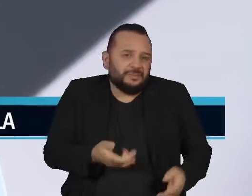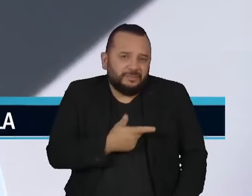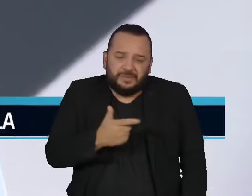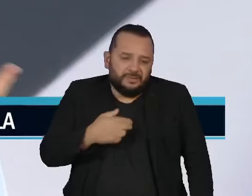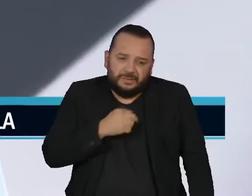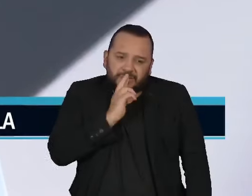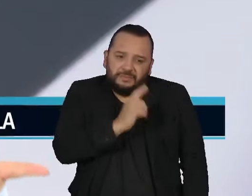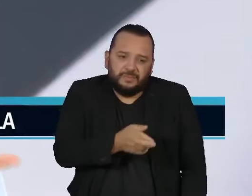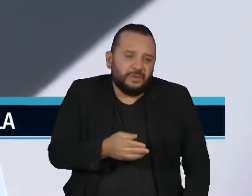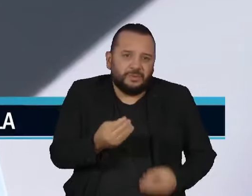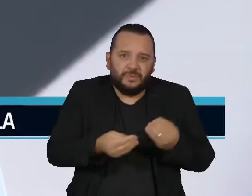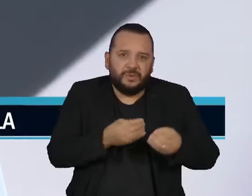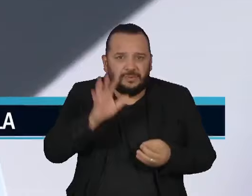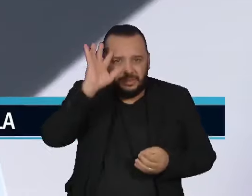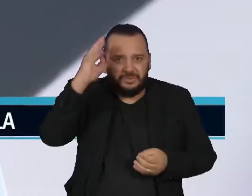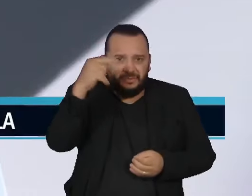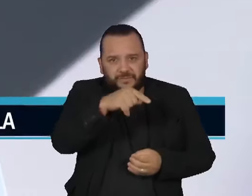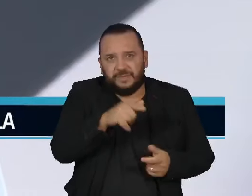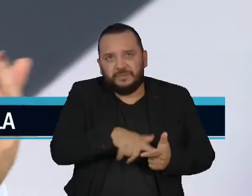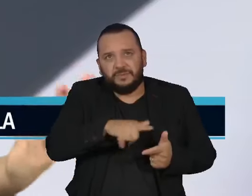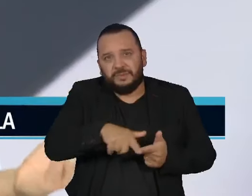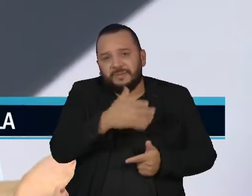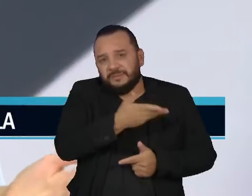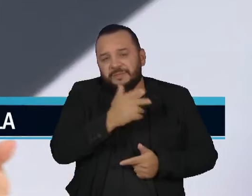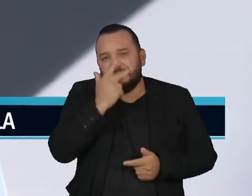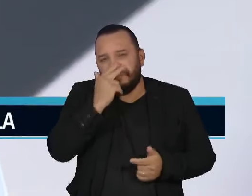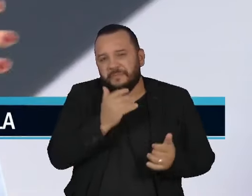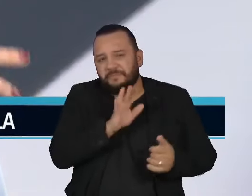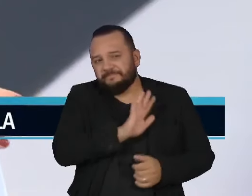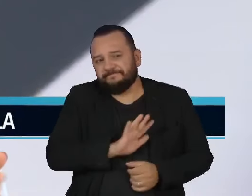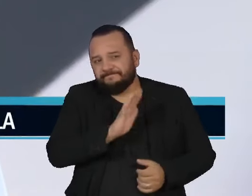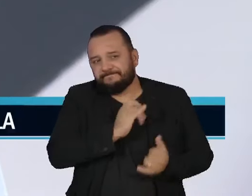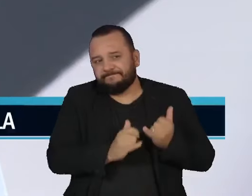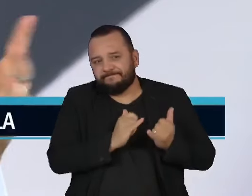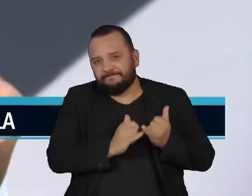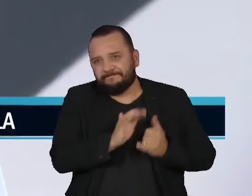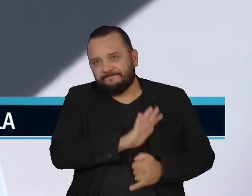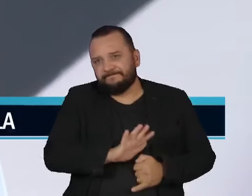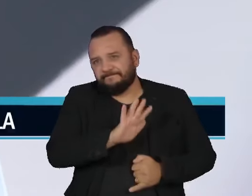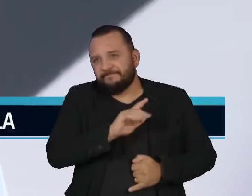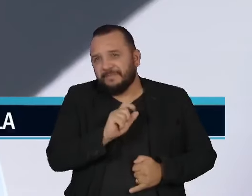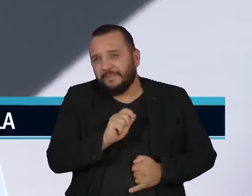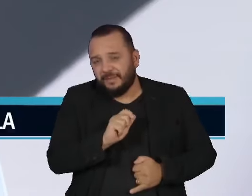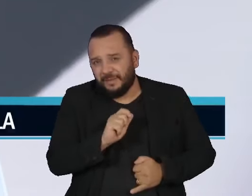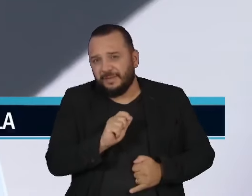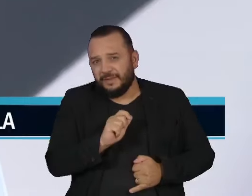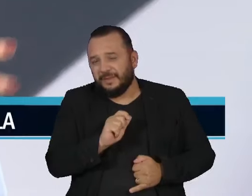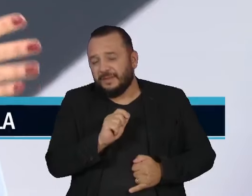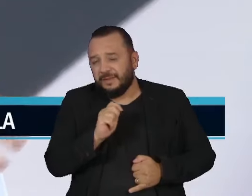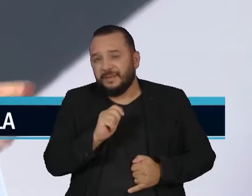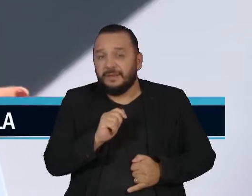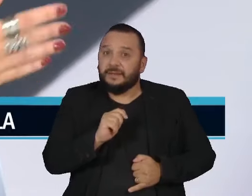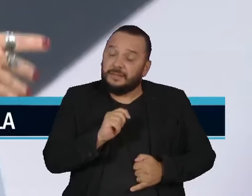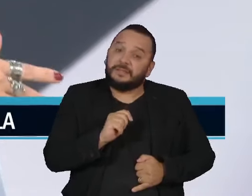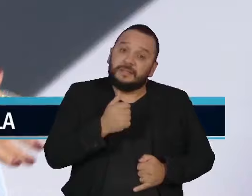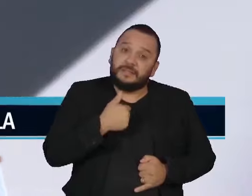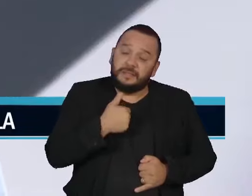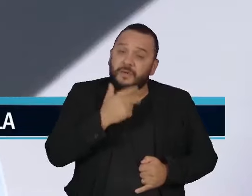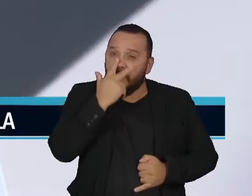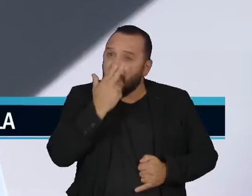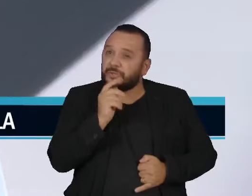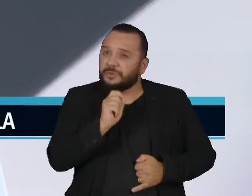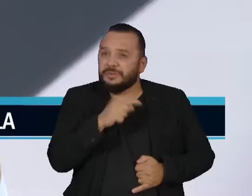como tirar a situação do jeito que está. Me parece que até, enfim, as alternativas, como por exemplo, o governo chegou a levantar,